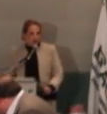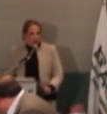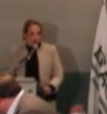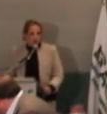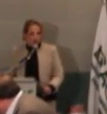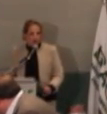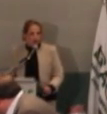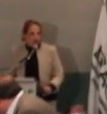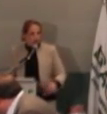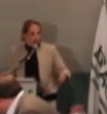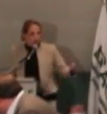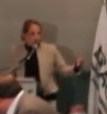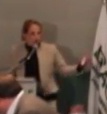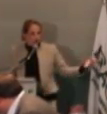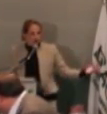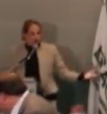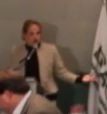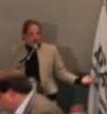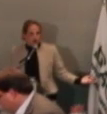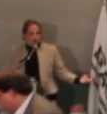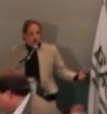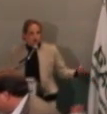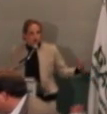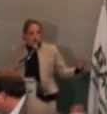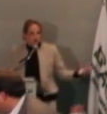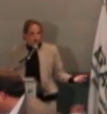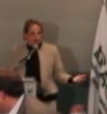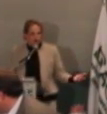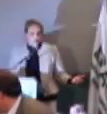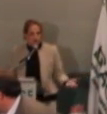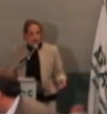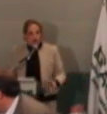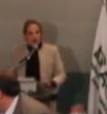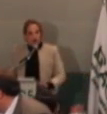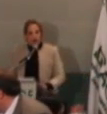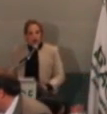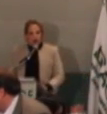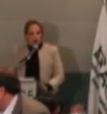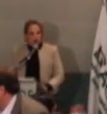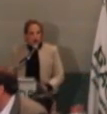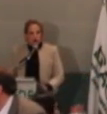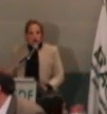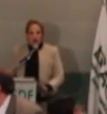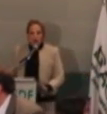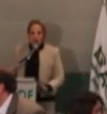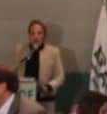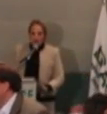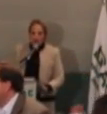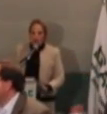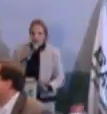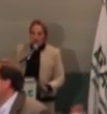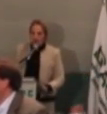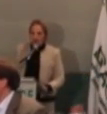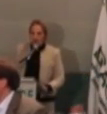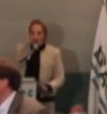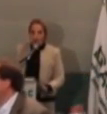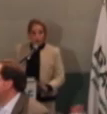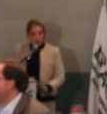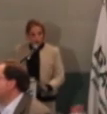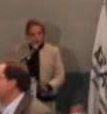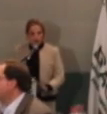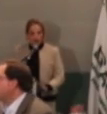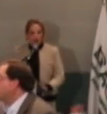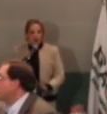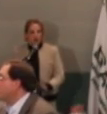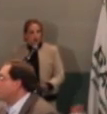primeira pergunta para um outro candidato de sua escolha. O candidato que vai perguntar terá